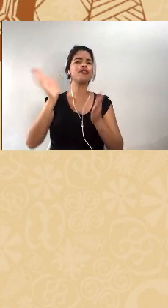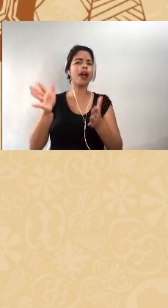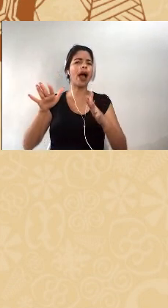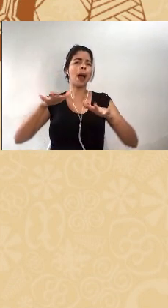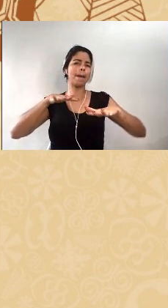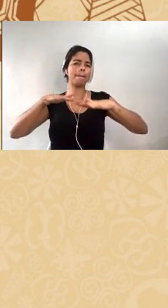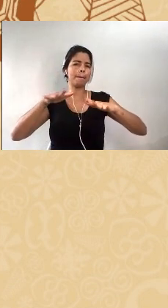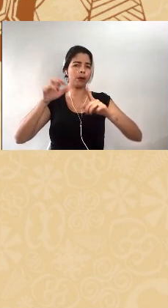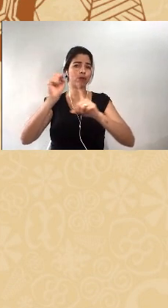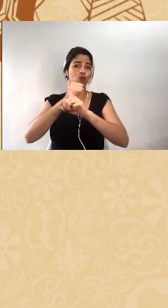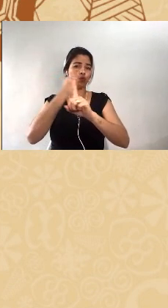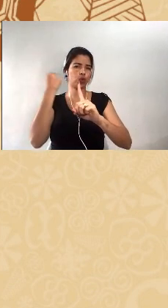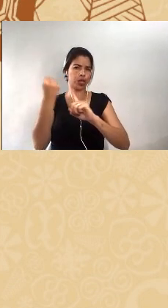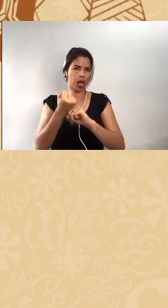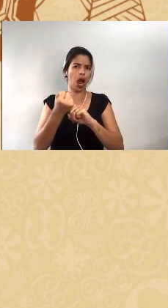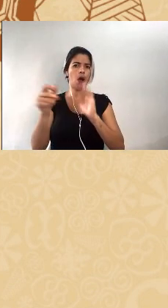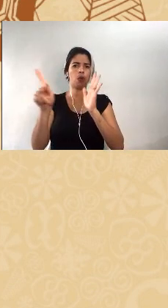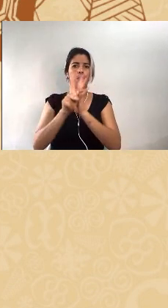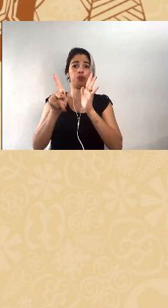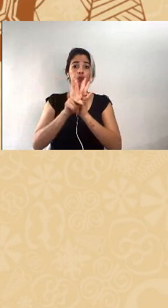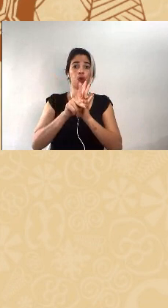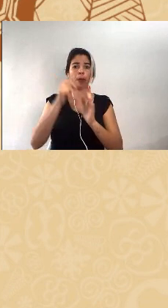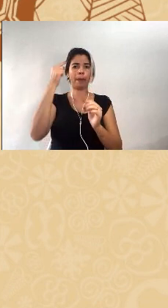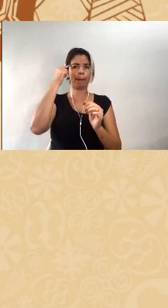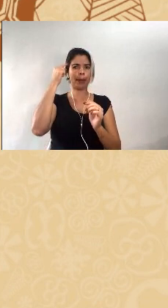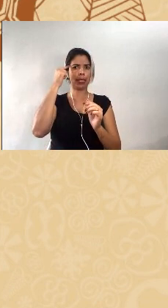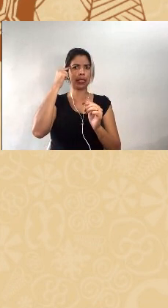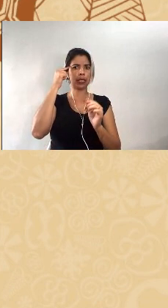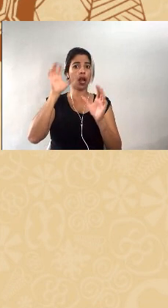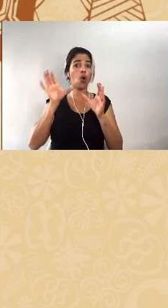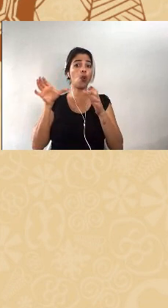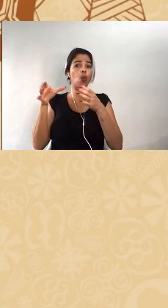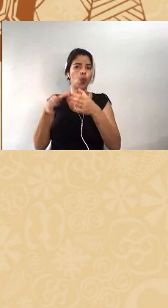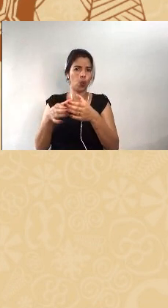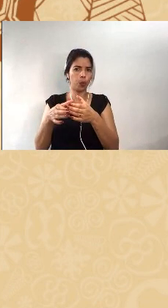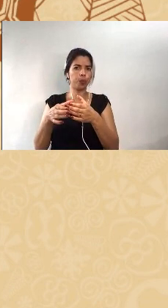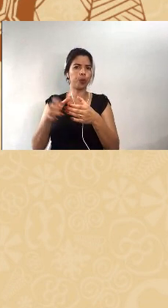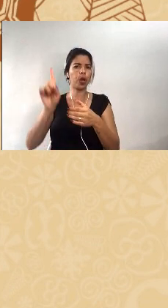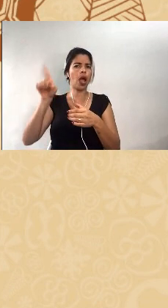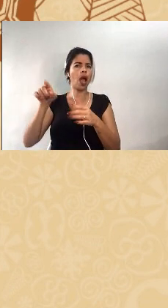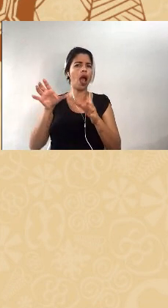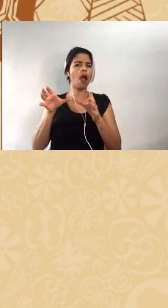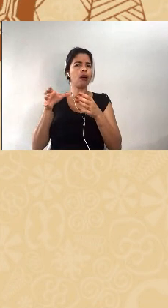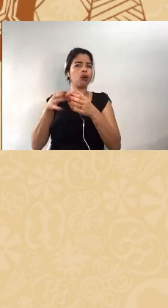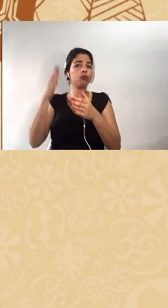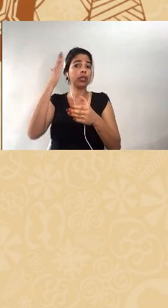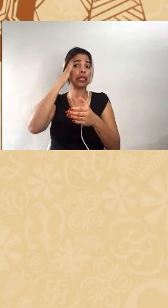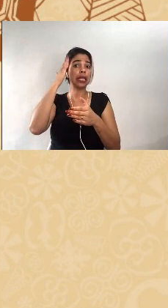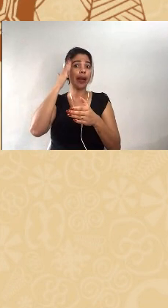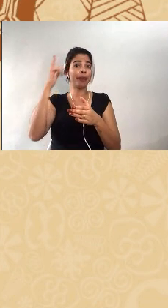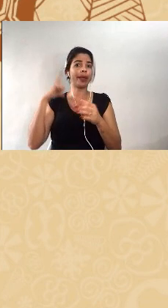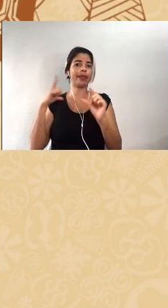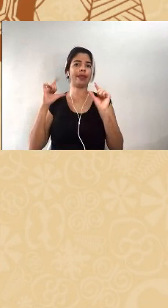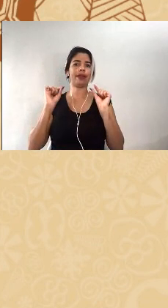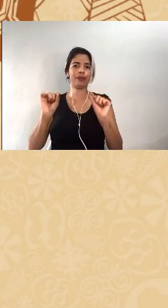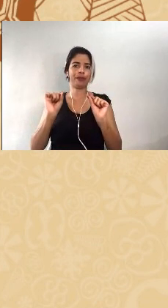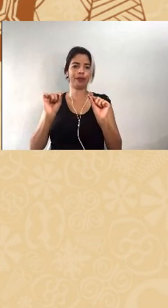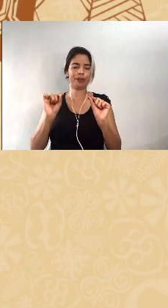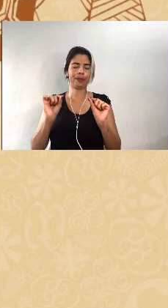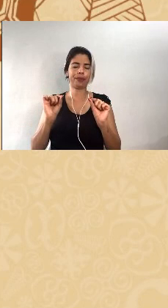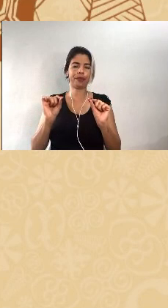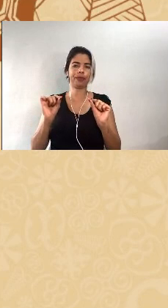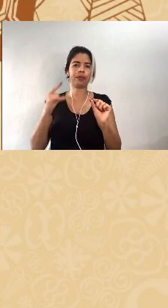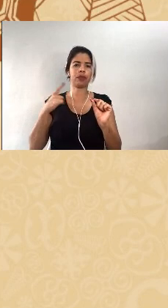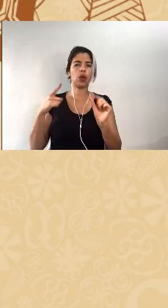social a partir de uma perspectiva do sujeito coletivo. Nós, no Núcleo Conexão de Saberes, nós temos trabalhado muito a partir